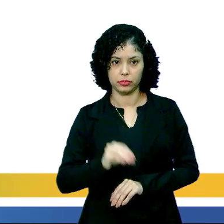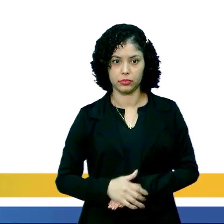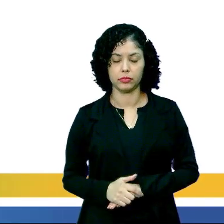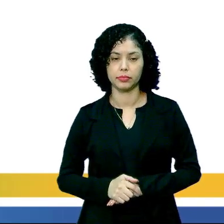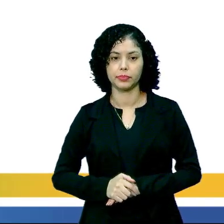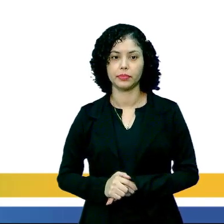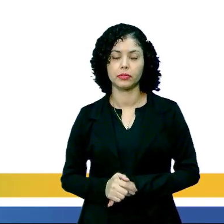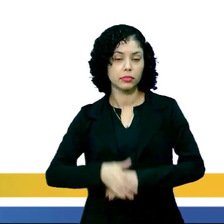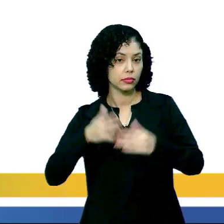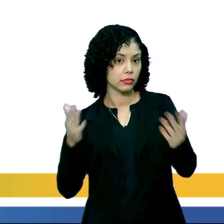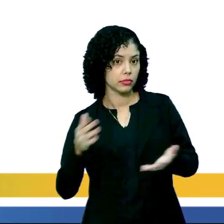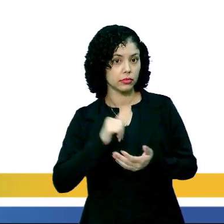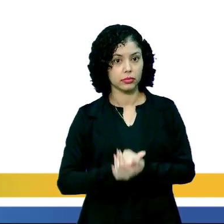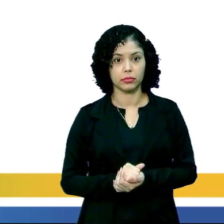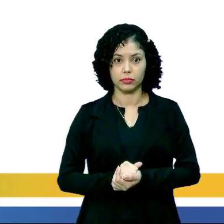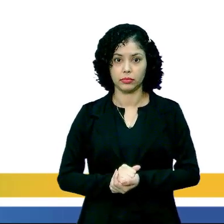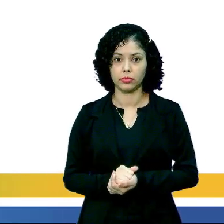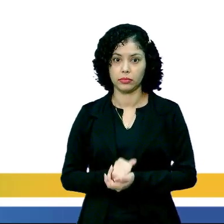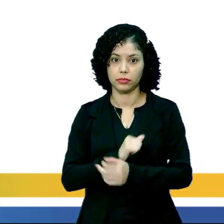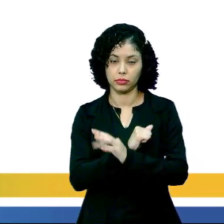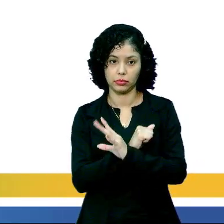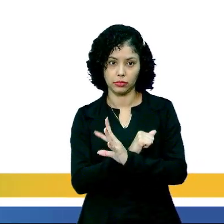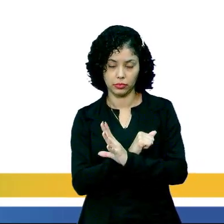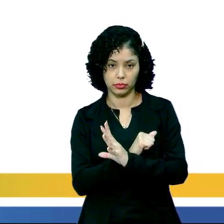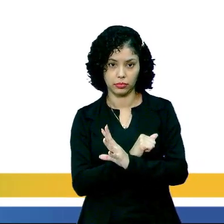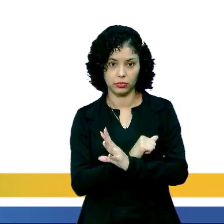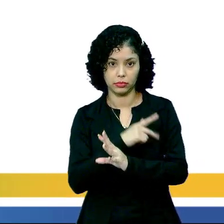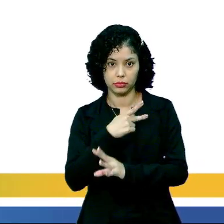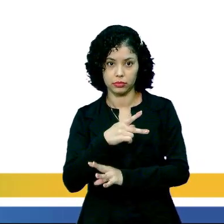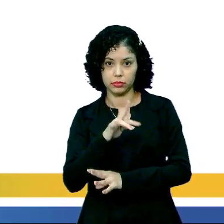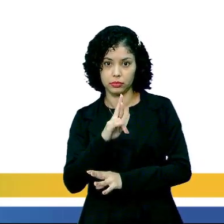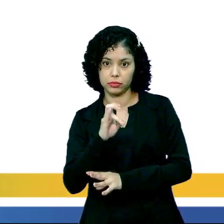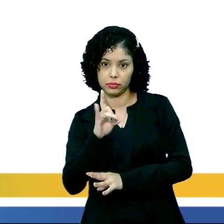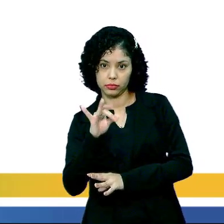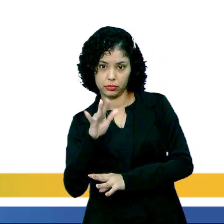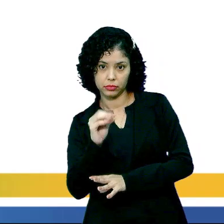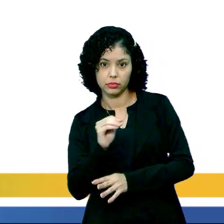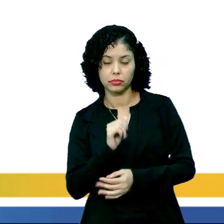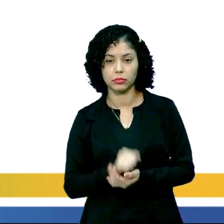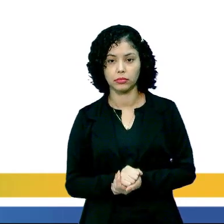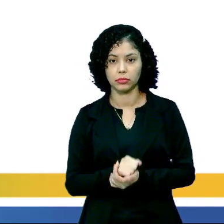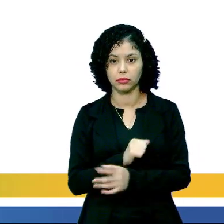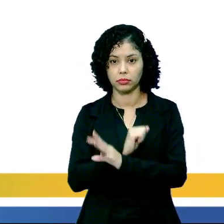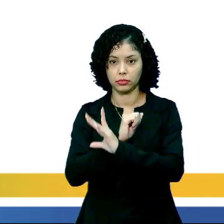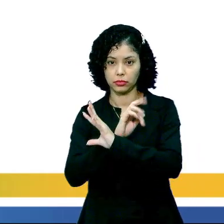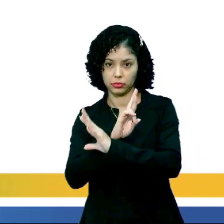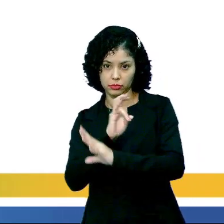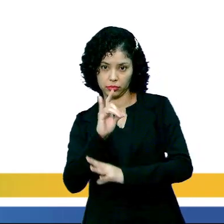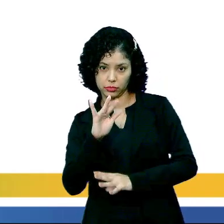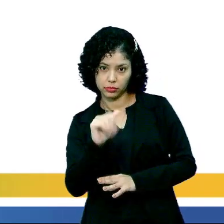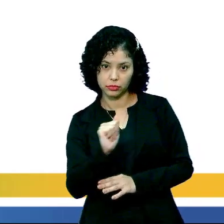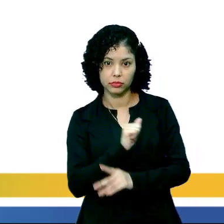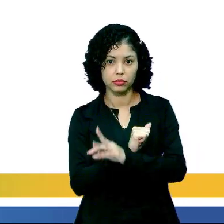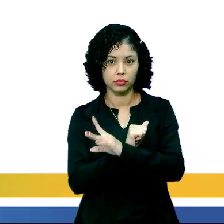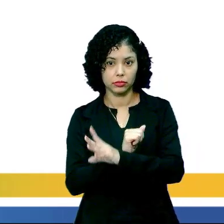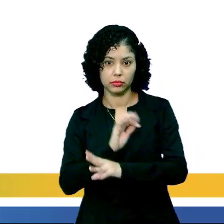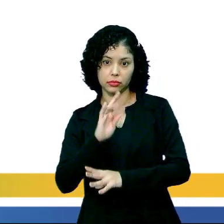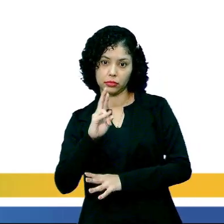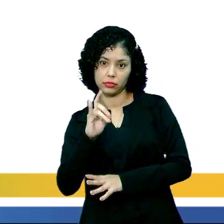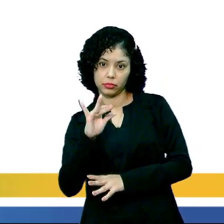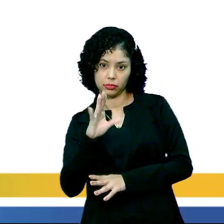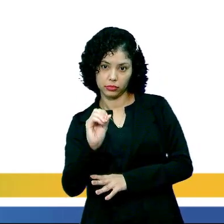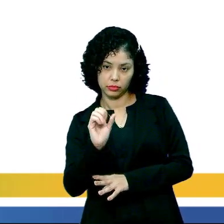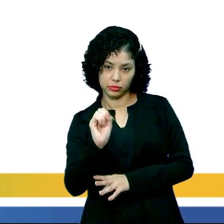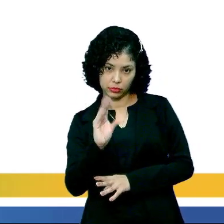prefixo hipo Então eu tenho ácido calórico ácido clorico ácido cloroso